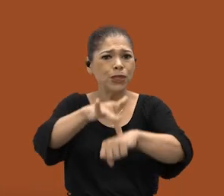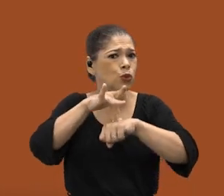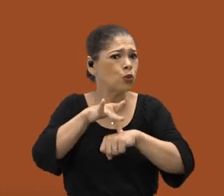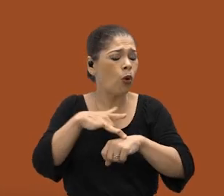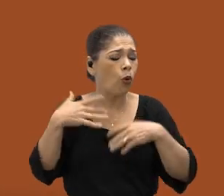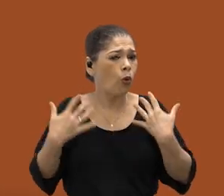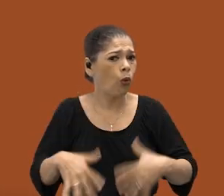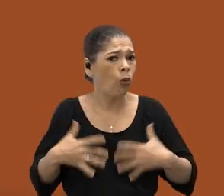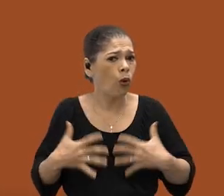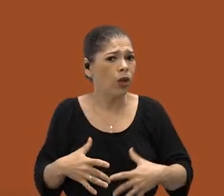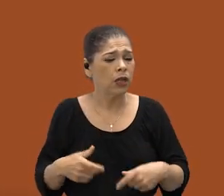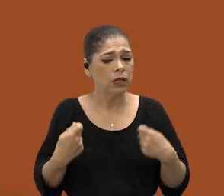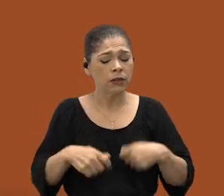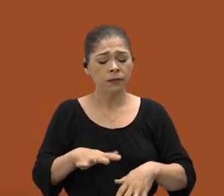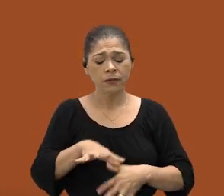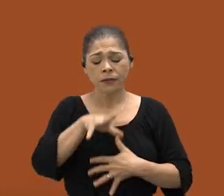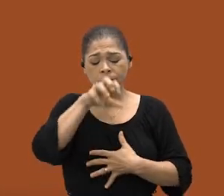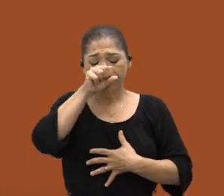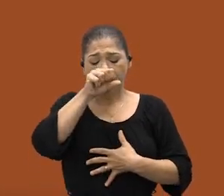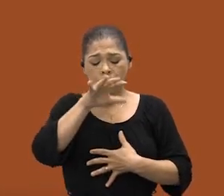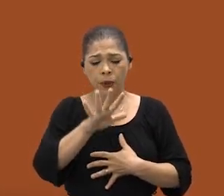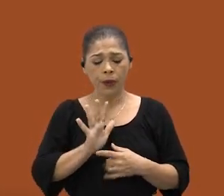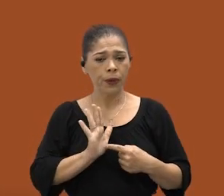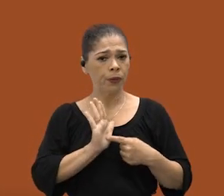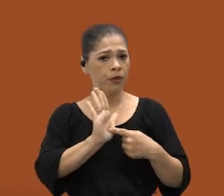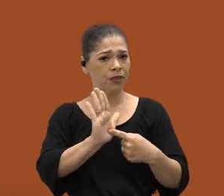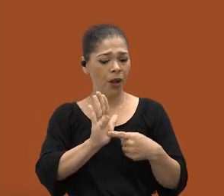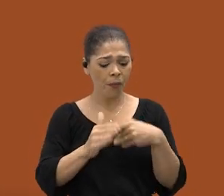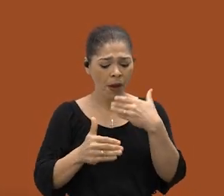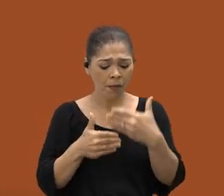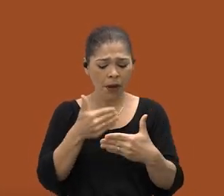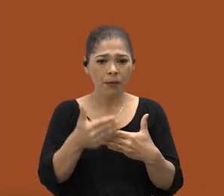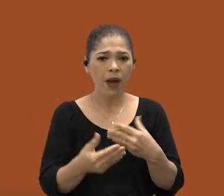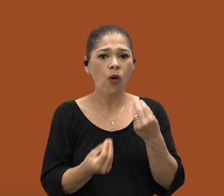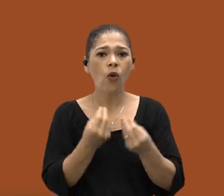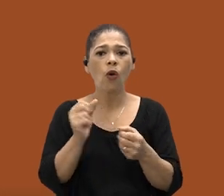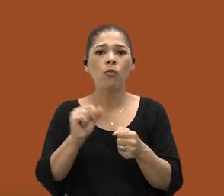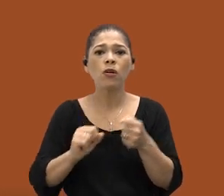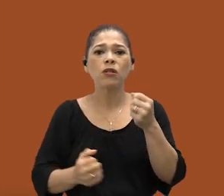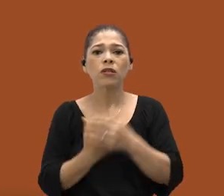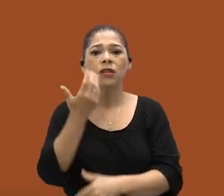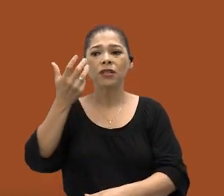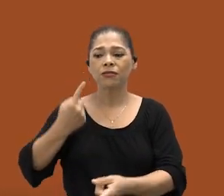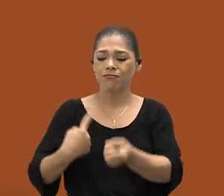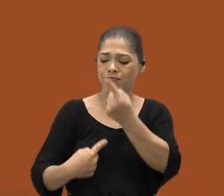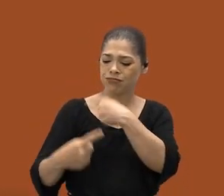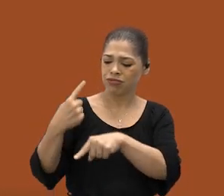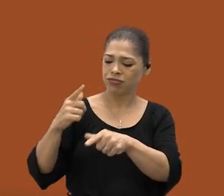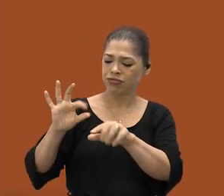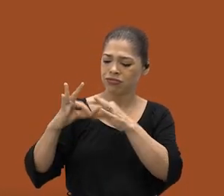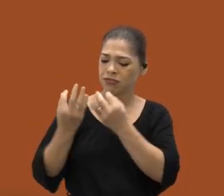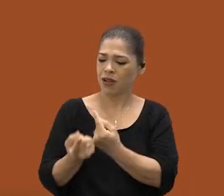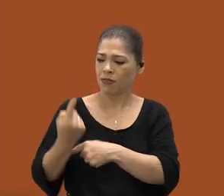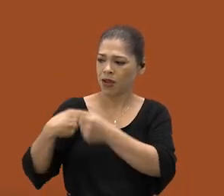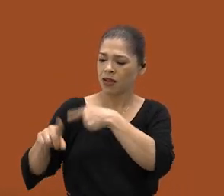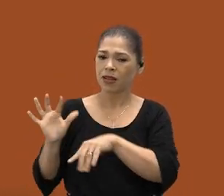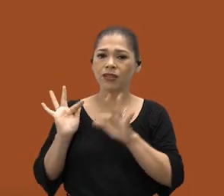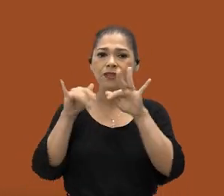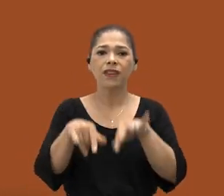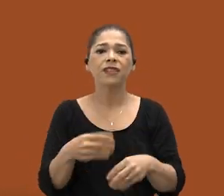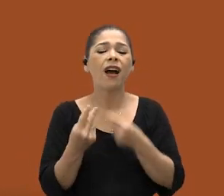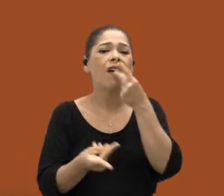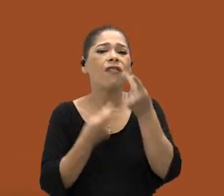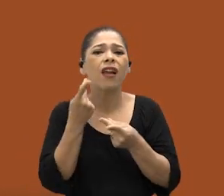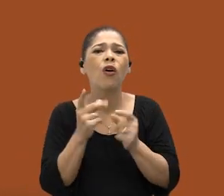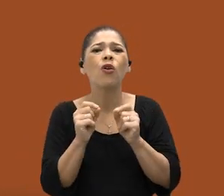tamanho do Absurdo é tão grande que você tem que ter um certo respirar e mostrando aos pouquinhos de onde vem essa nossa ancestralidade E aí eu tento